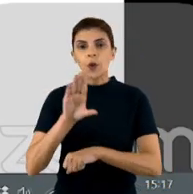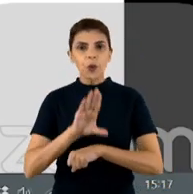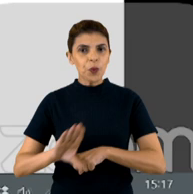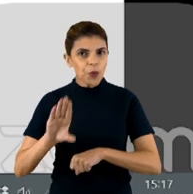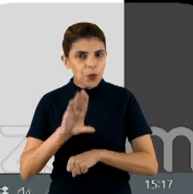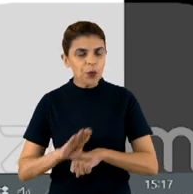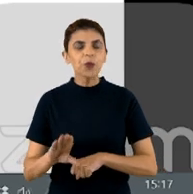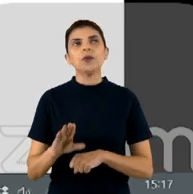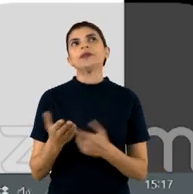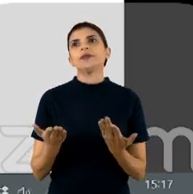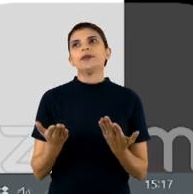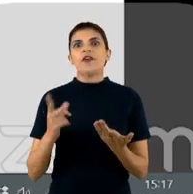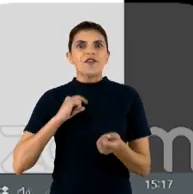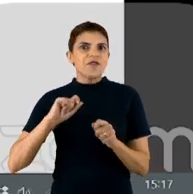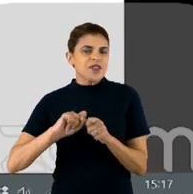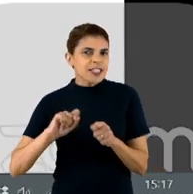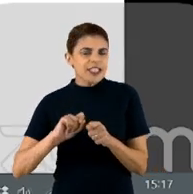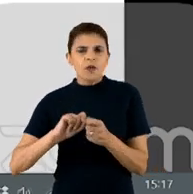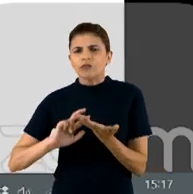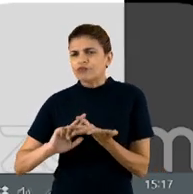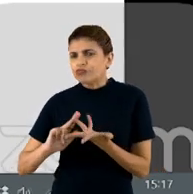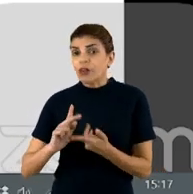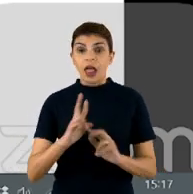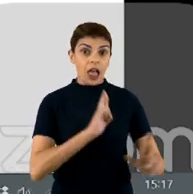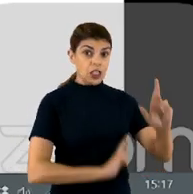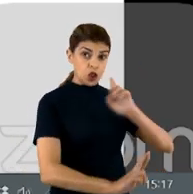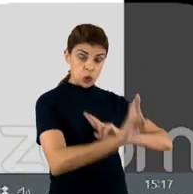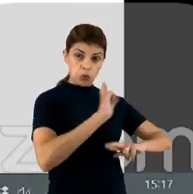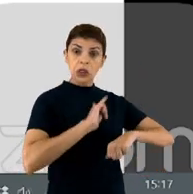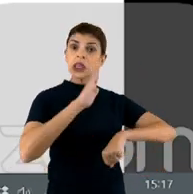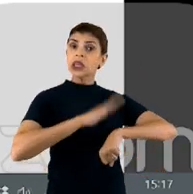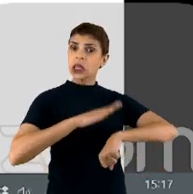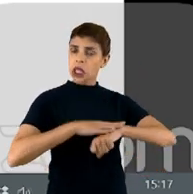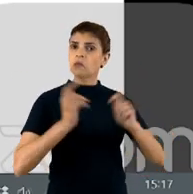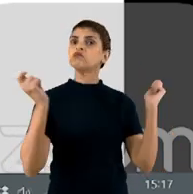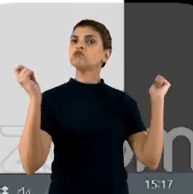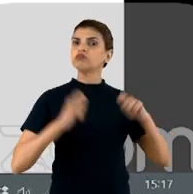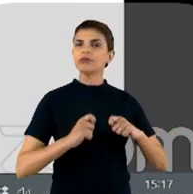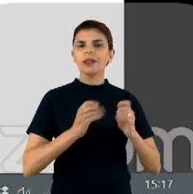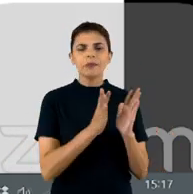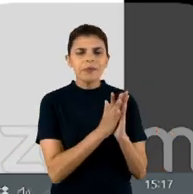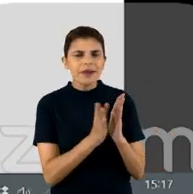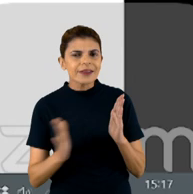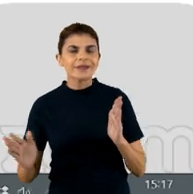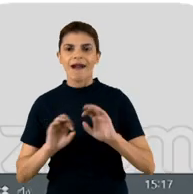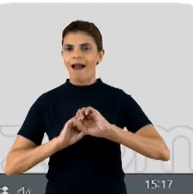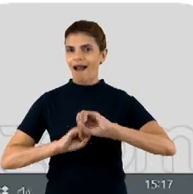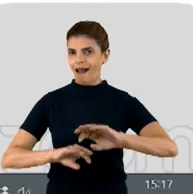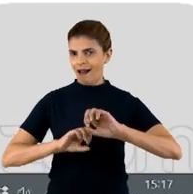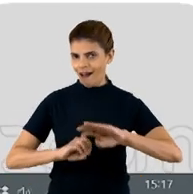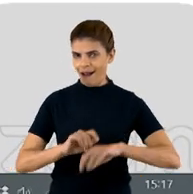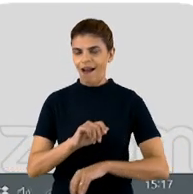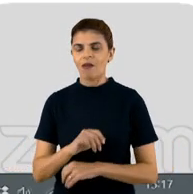o curso, né? Isso tudo foi respondido em tempo real durante a aula.